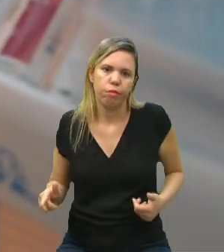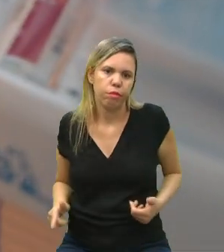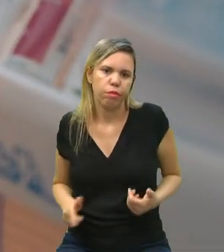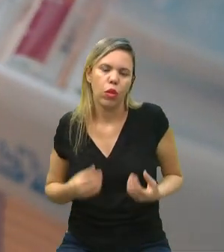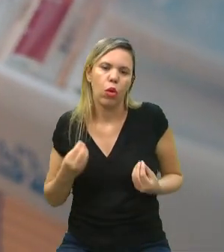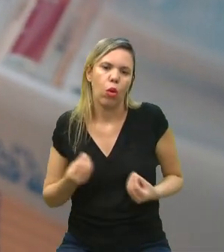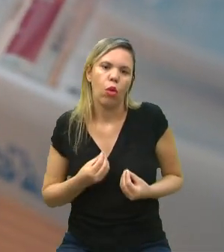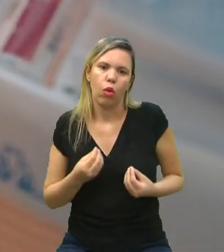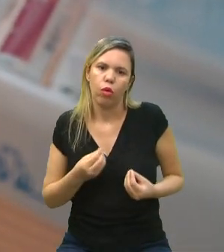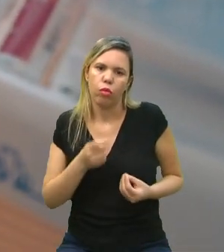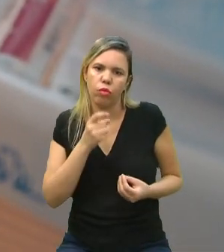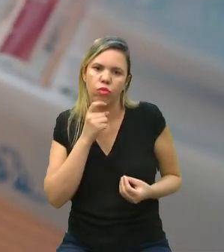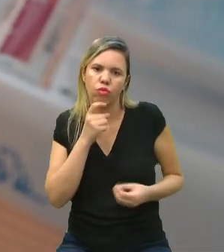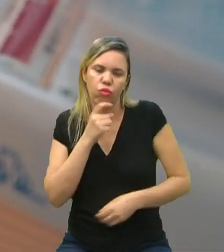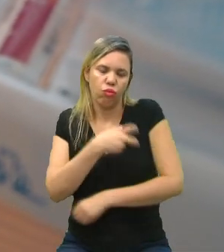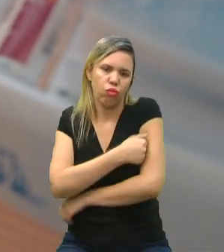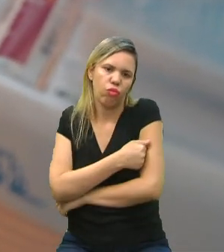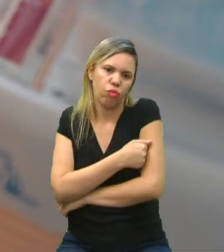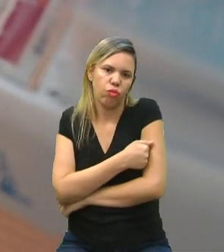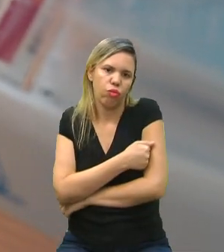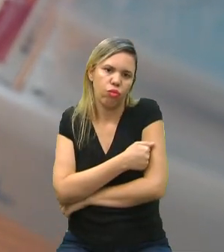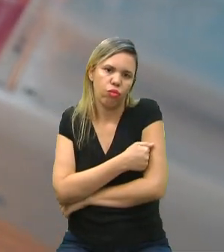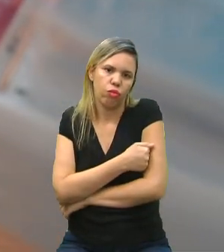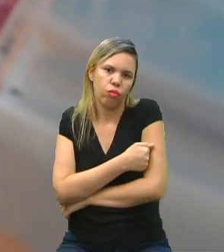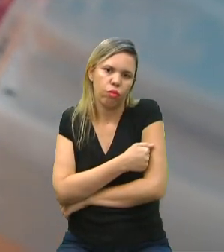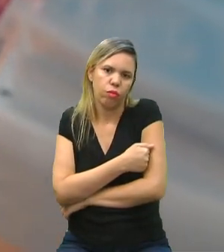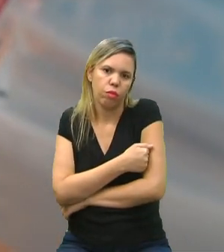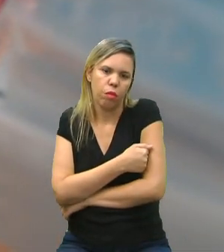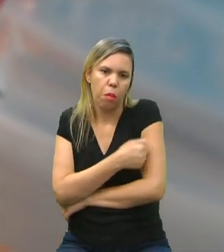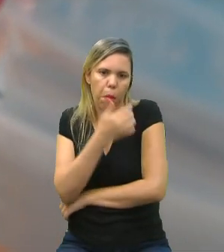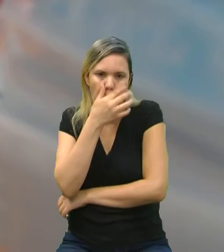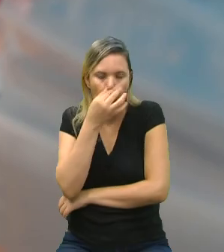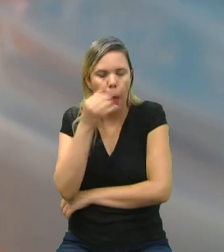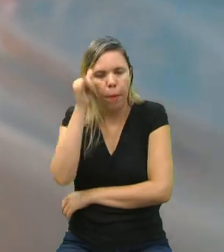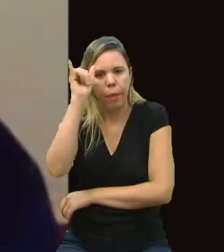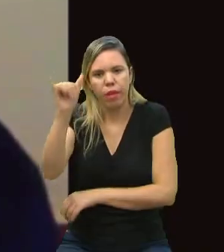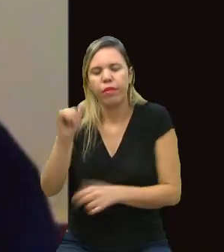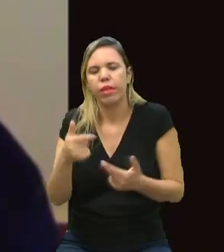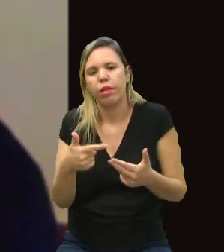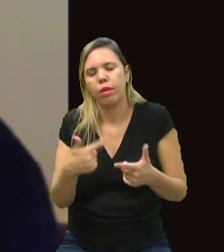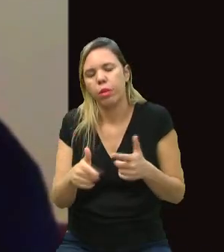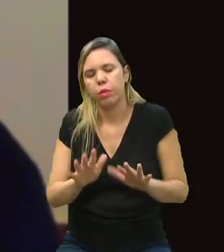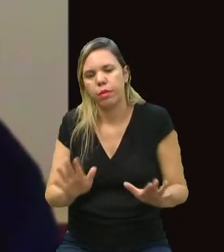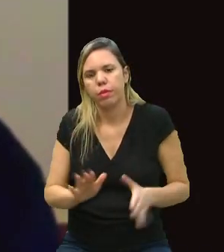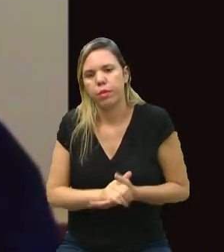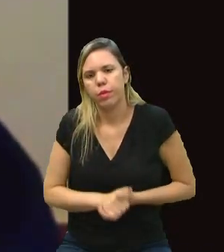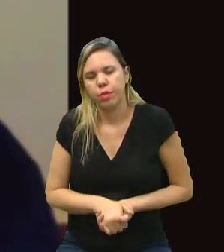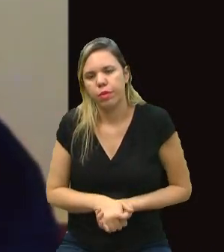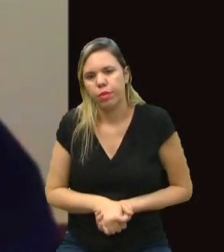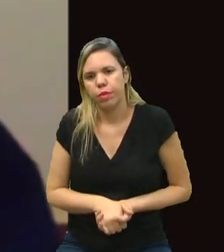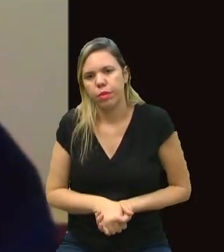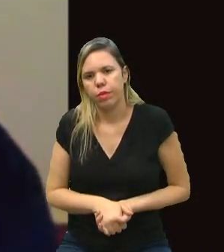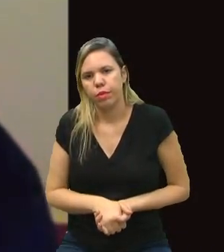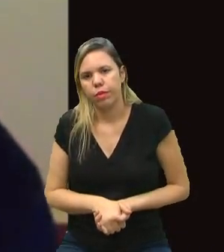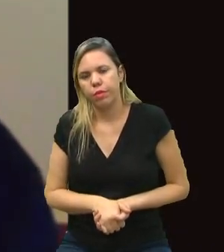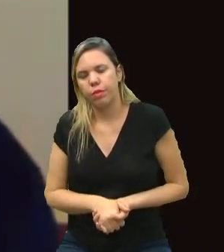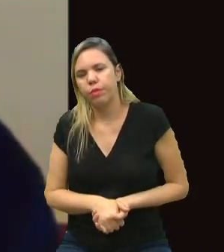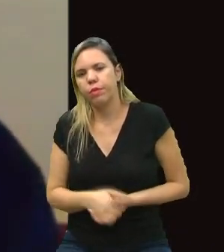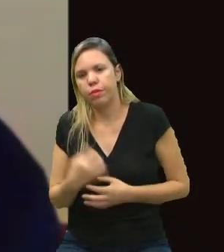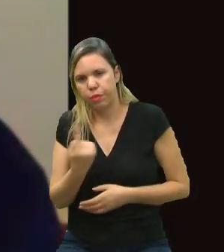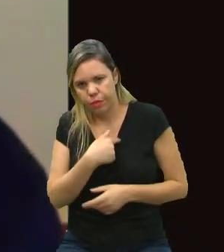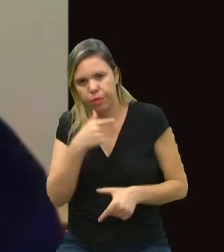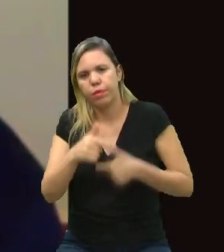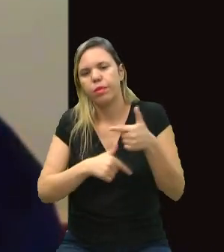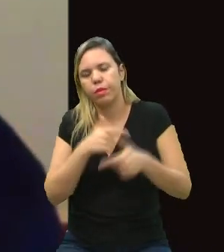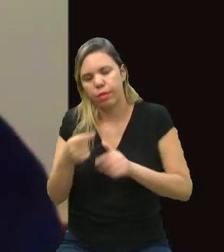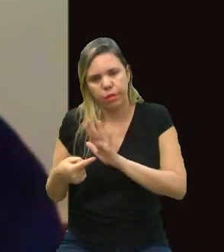exemplo, mas mesmo vacinas já consolidadas não tem como refrigerar. Então, a gente também trabalha para mostrar onde estão essas pessoas,